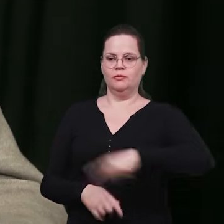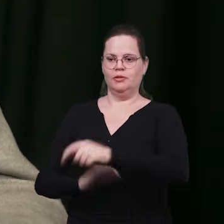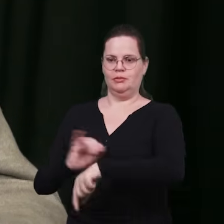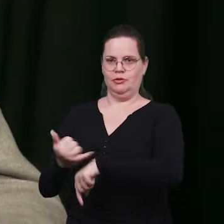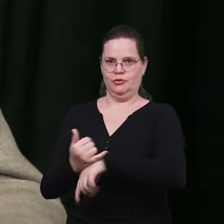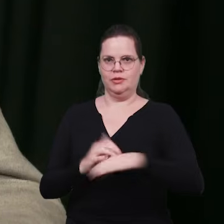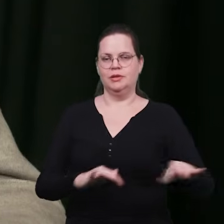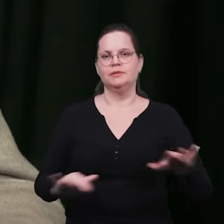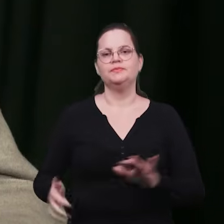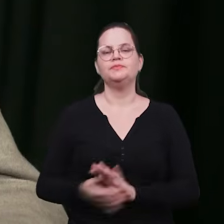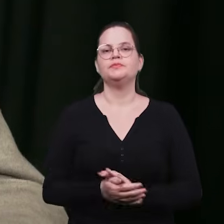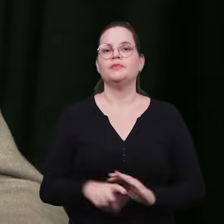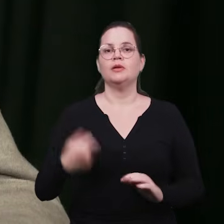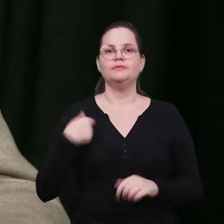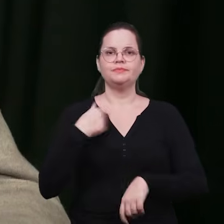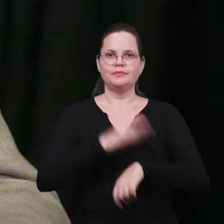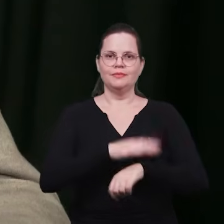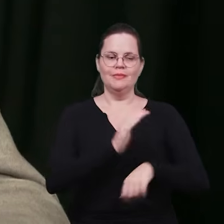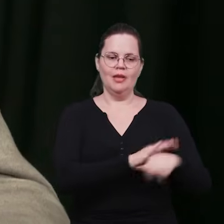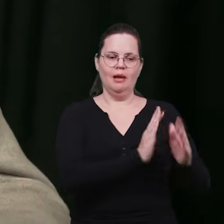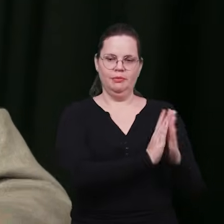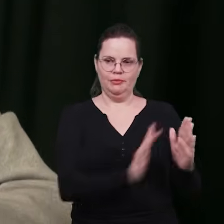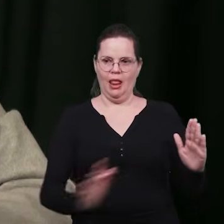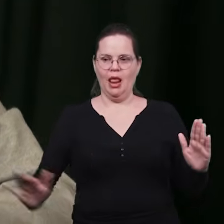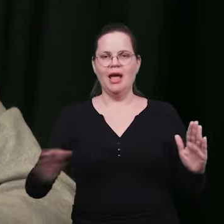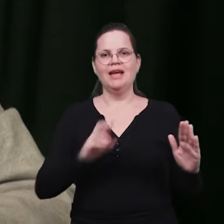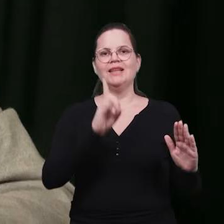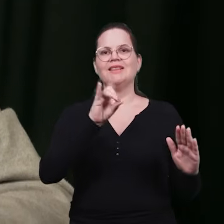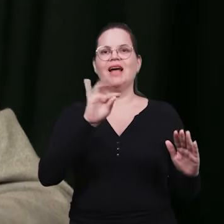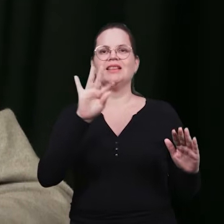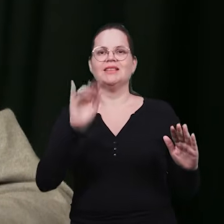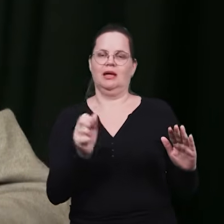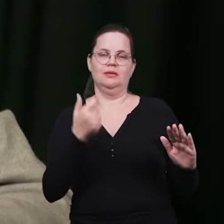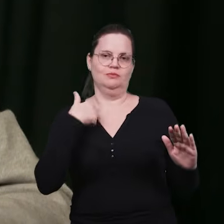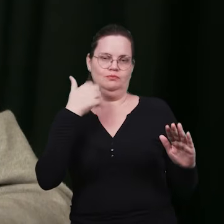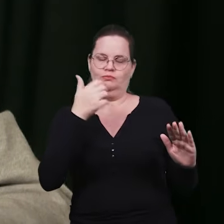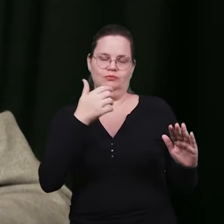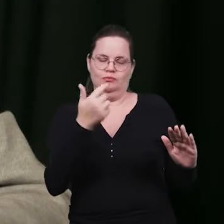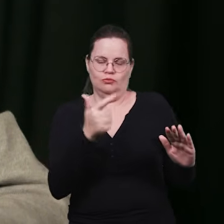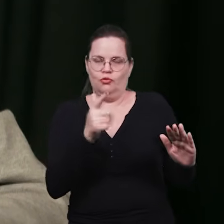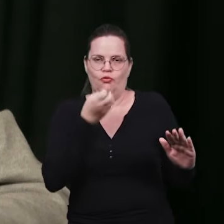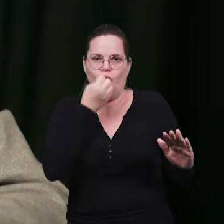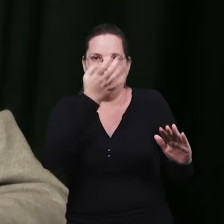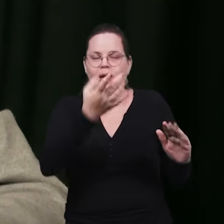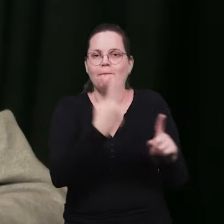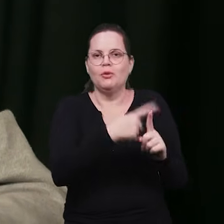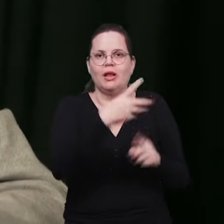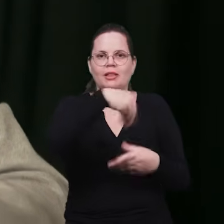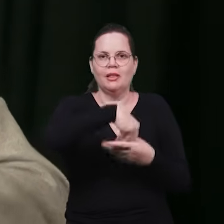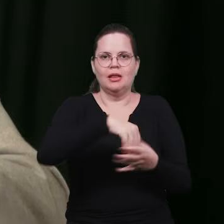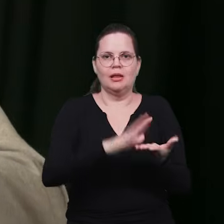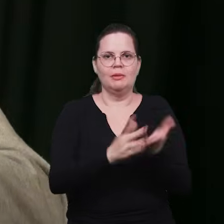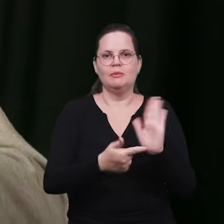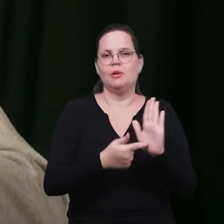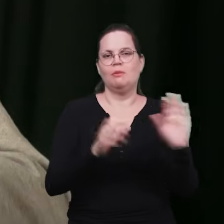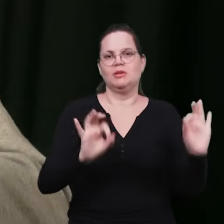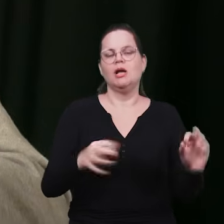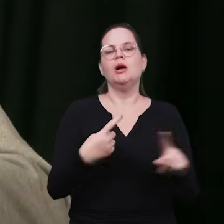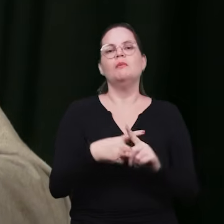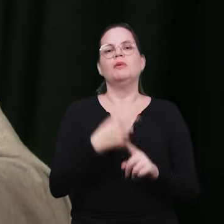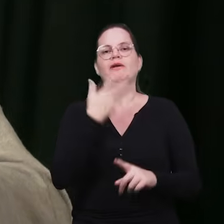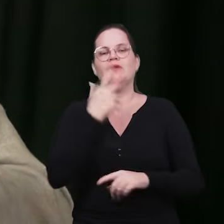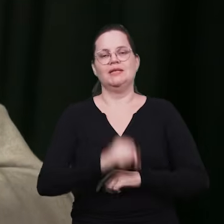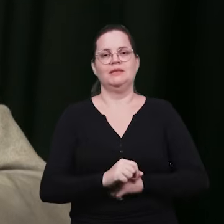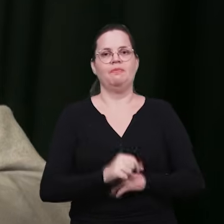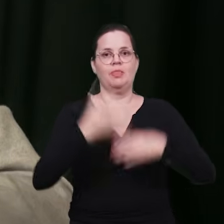uma cronologia, sem citar datas, porque a Bíblia não cita datas. Ela cita no segundo ano do rei